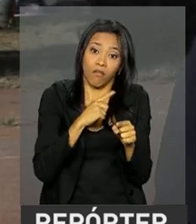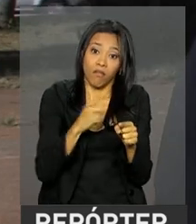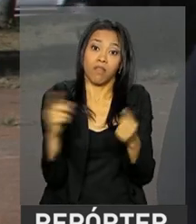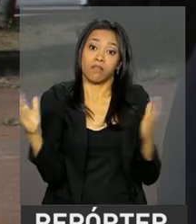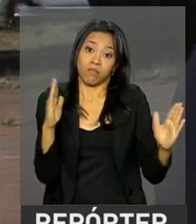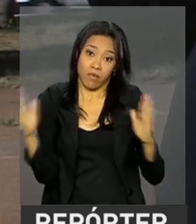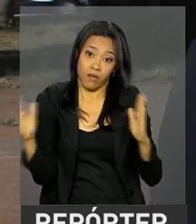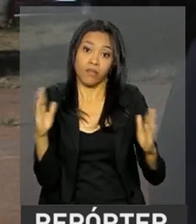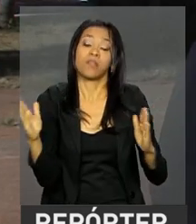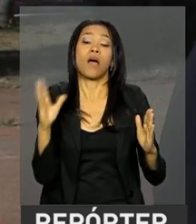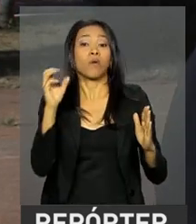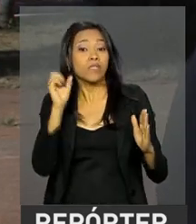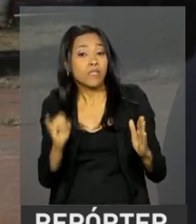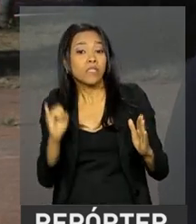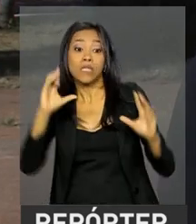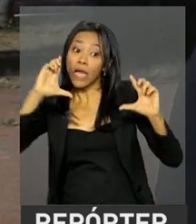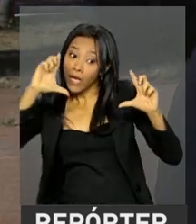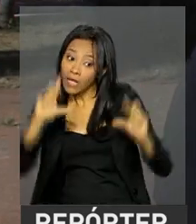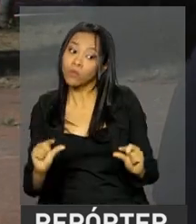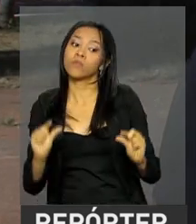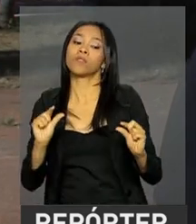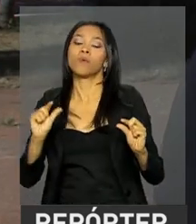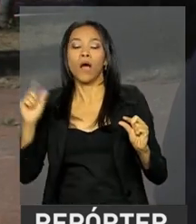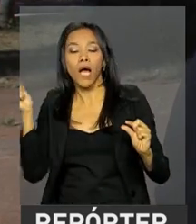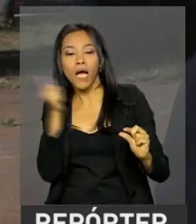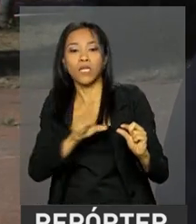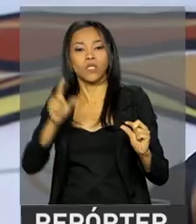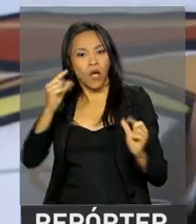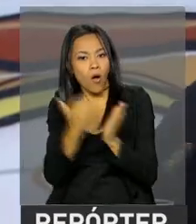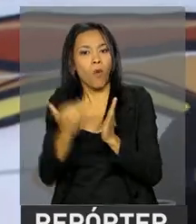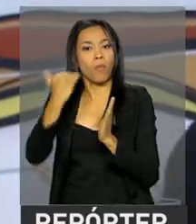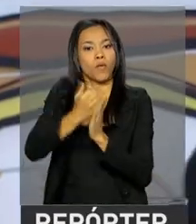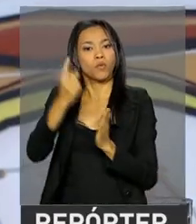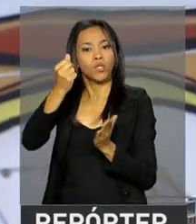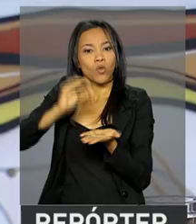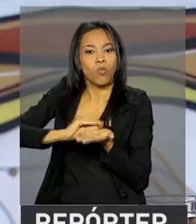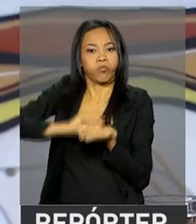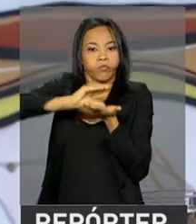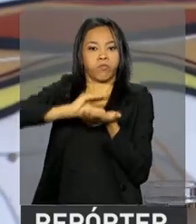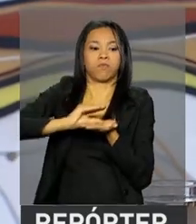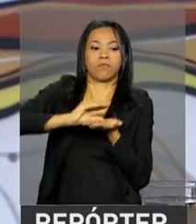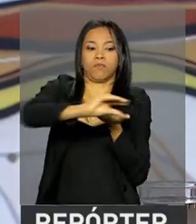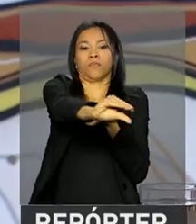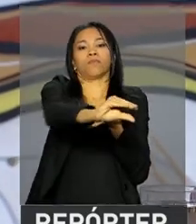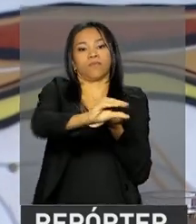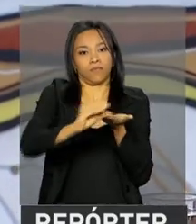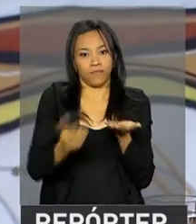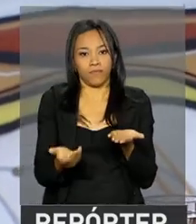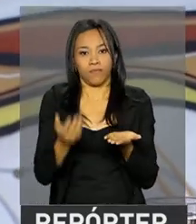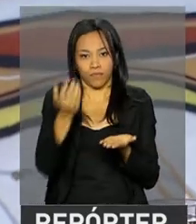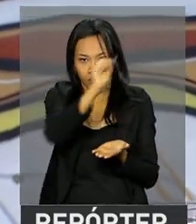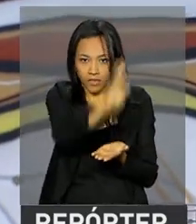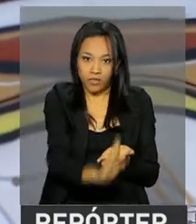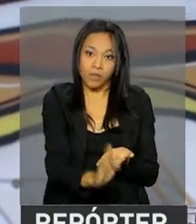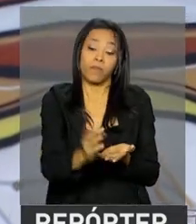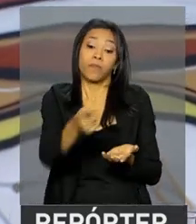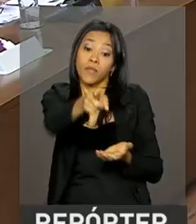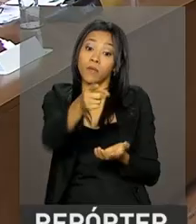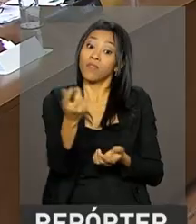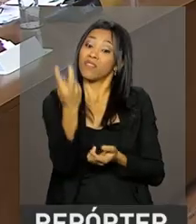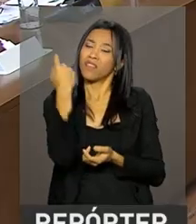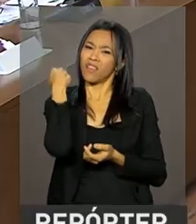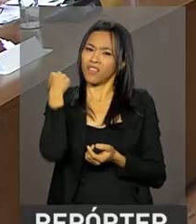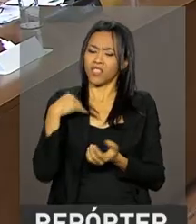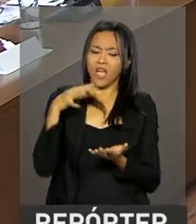for confirmada a redução do desmatamento da floresta o ministro do meio ambiente destacou ainda que desde que assumiu o